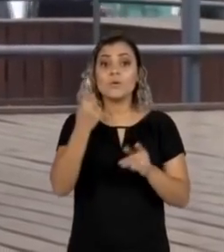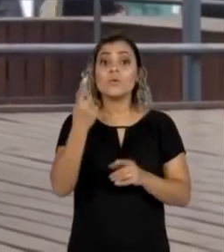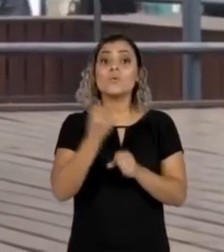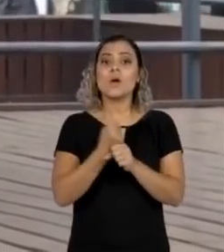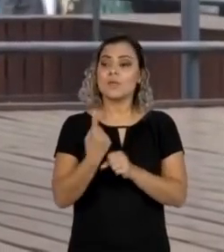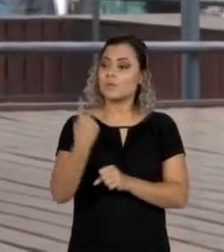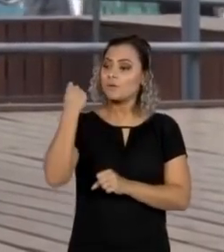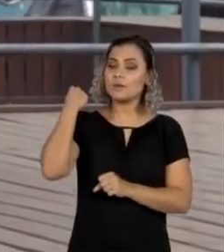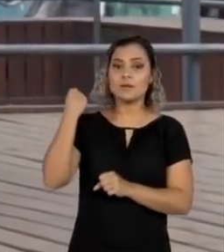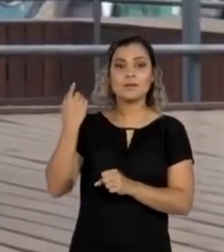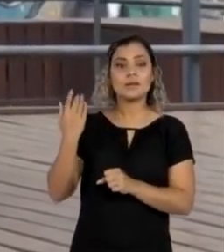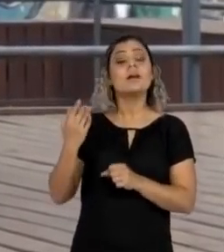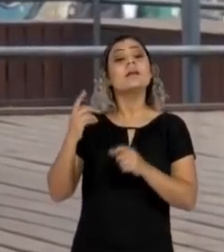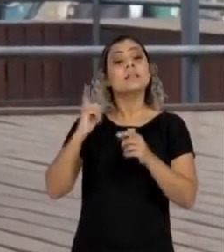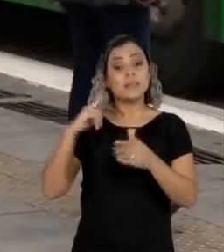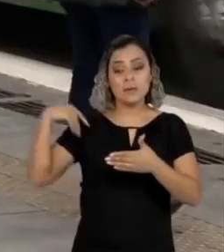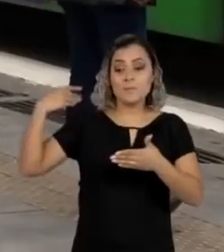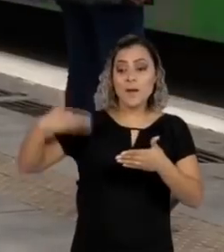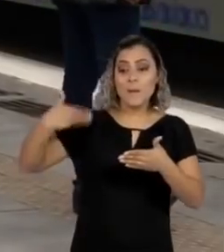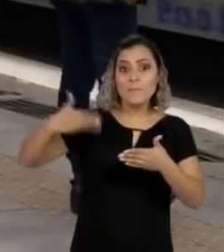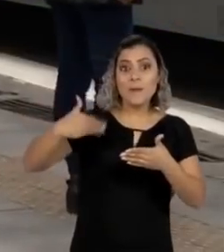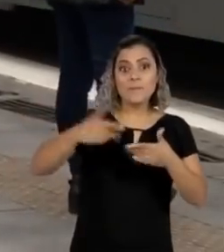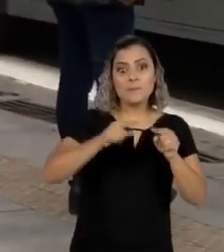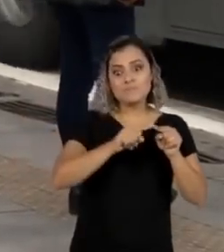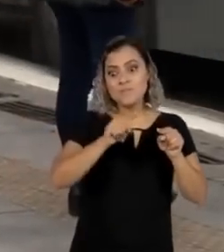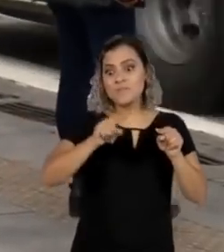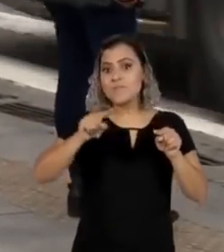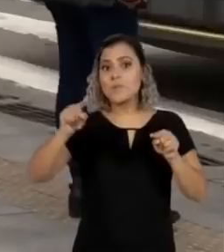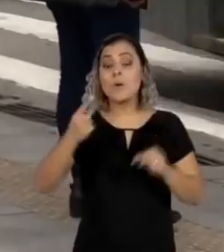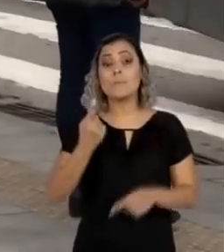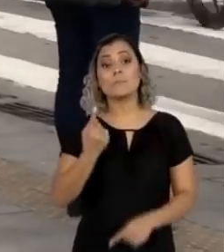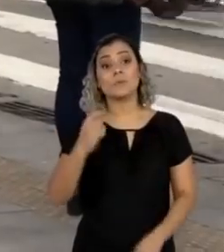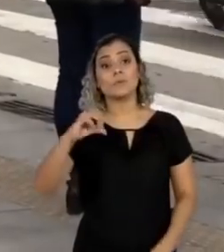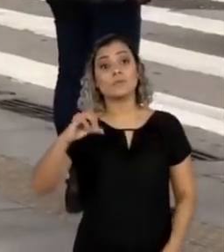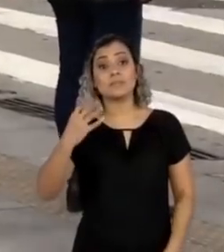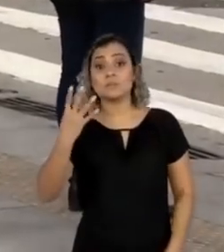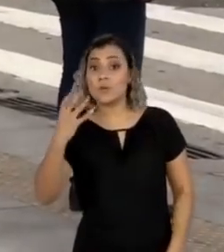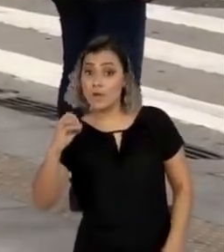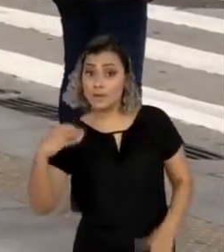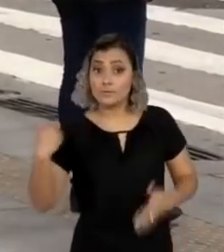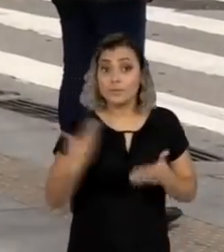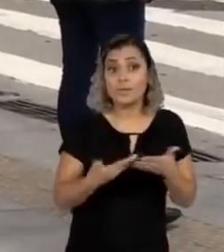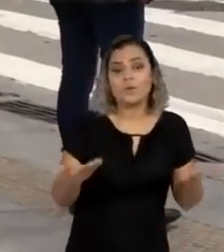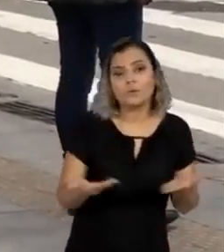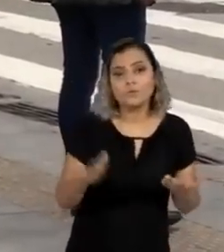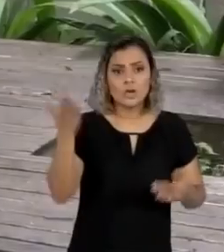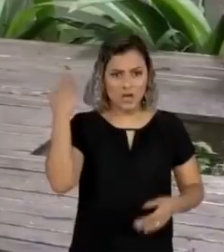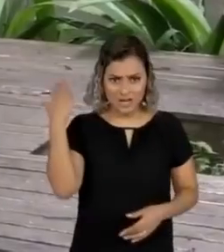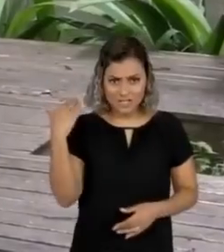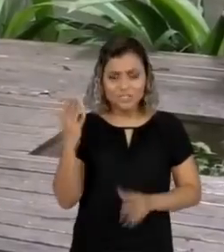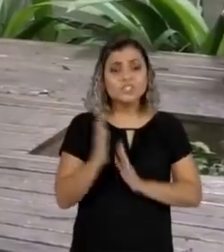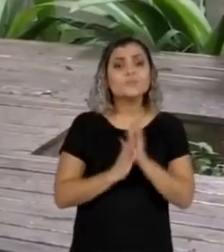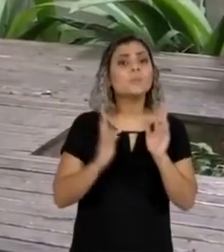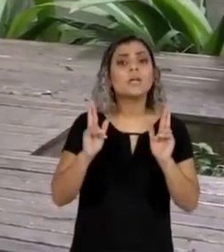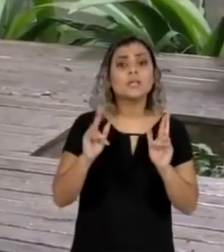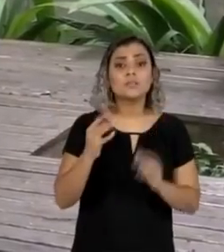antes. Essa estimativa vem crescendo no país desde 1940, quando a expectativa era